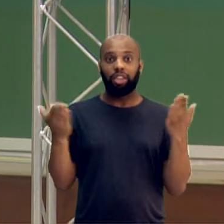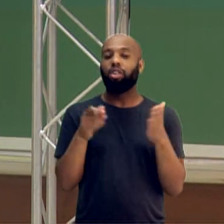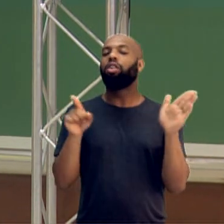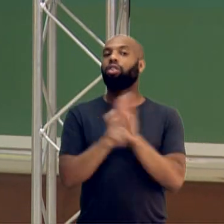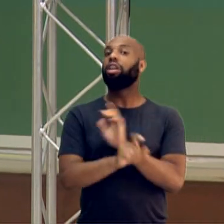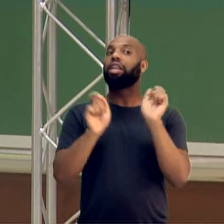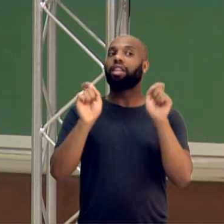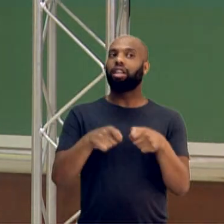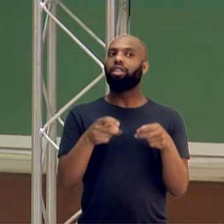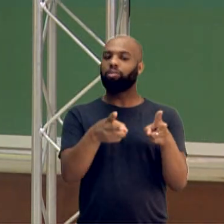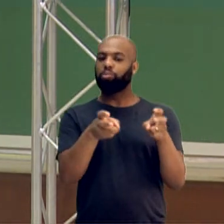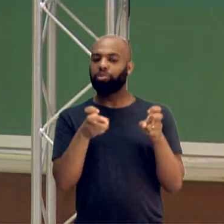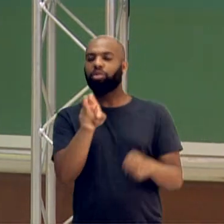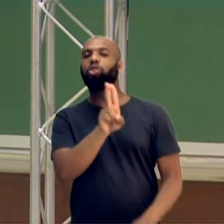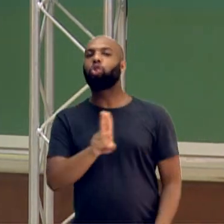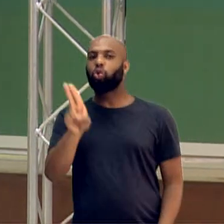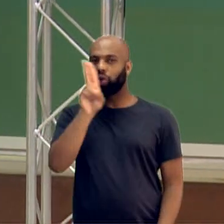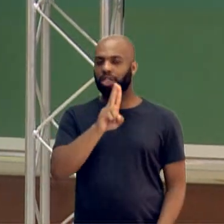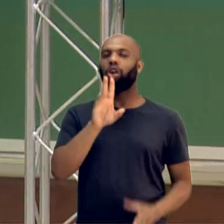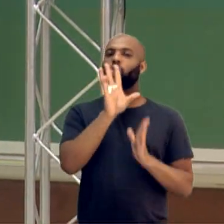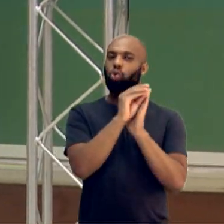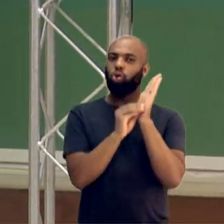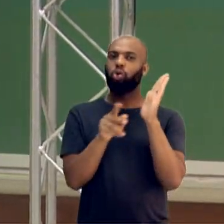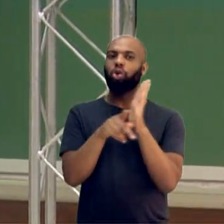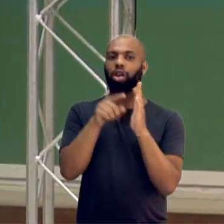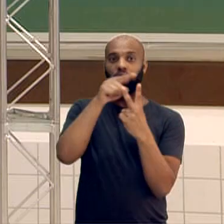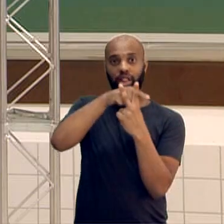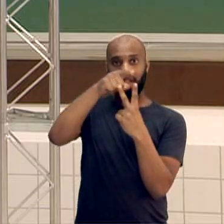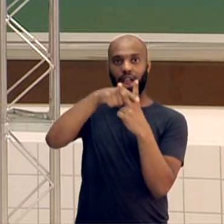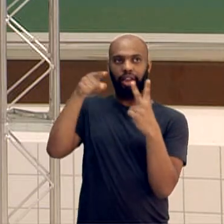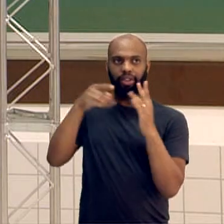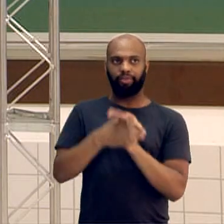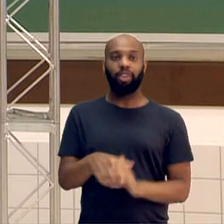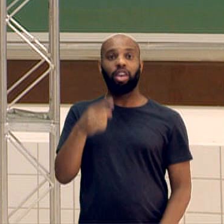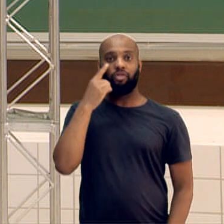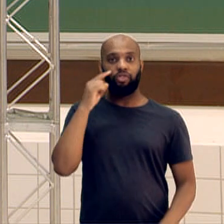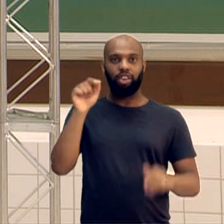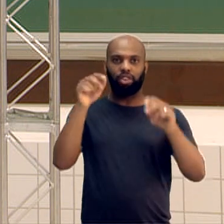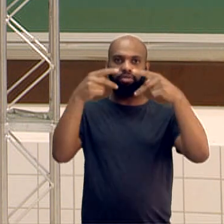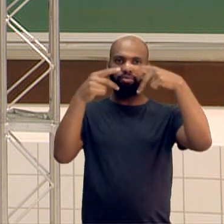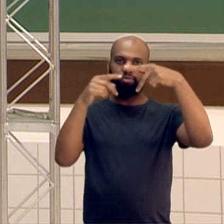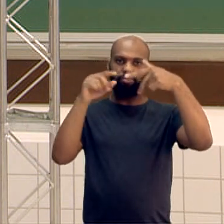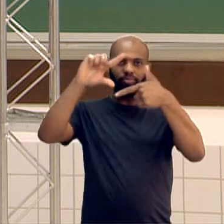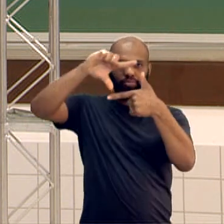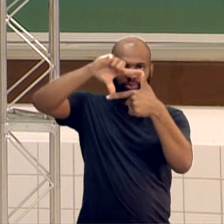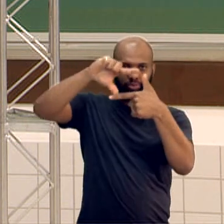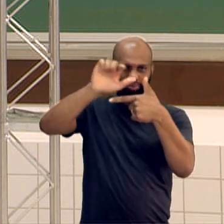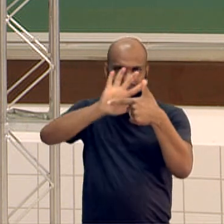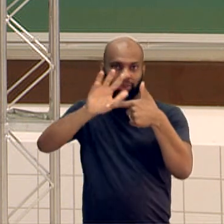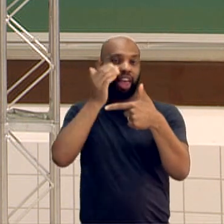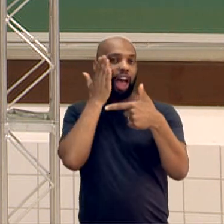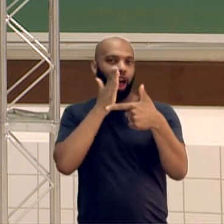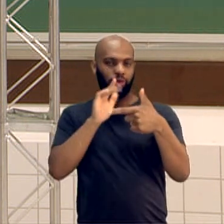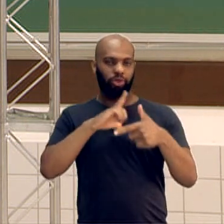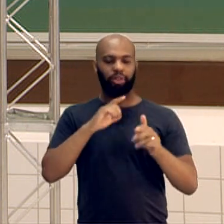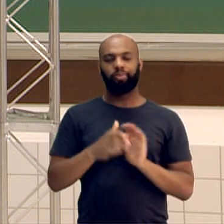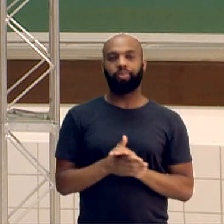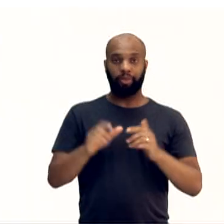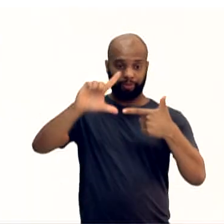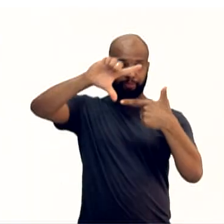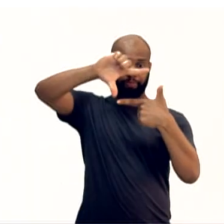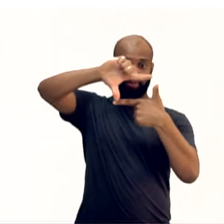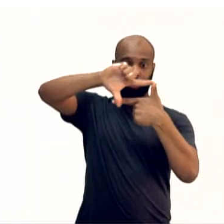é possível a sua aplicação. Observe esse retângulo azul que nós temos aqui. Nesse retângulo azul, você